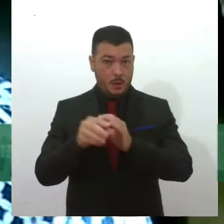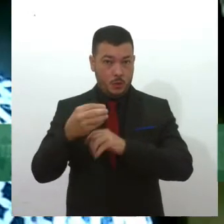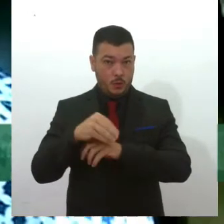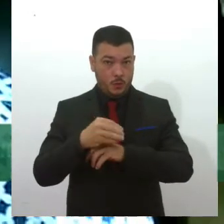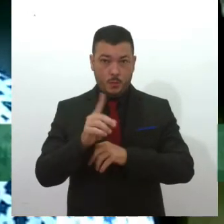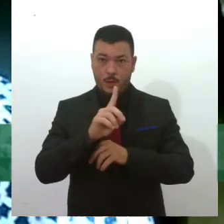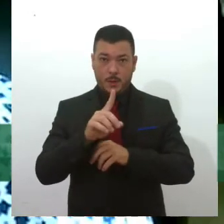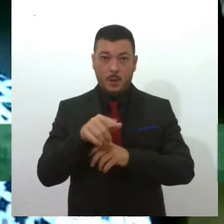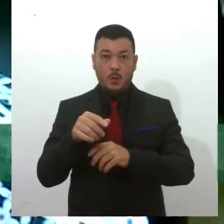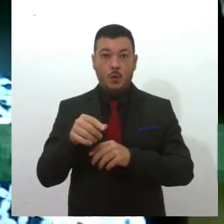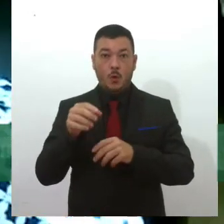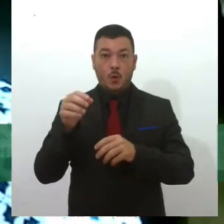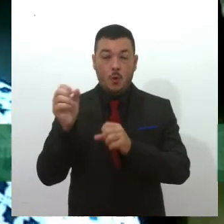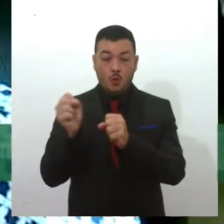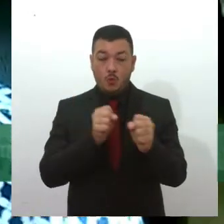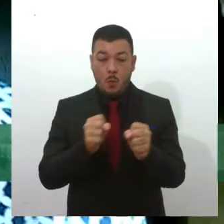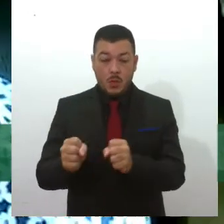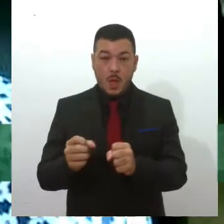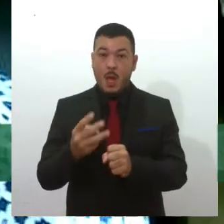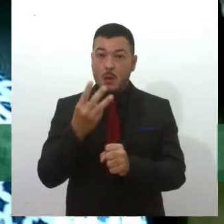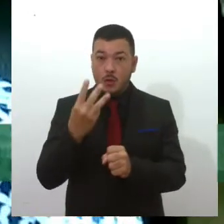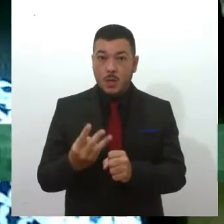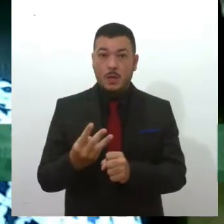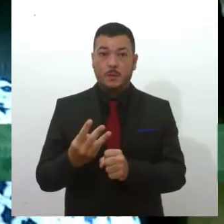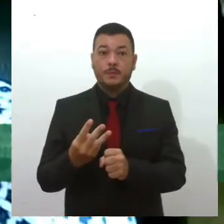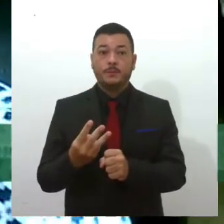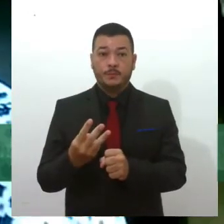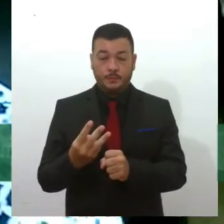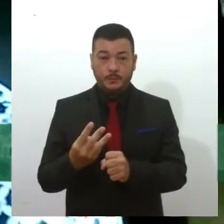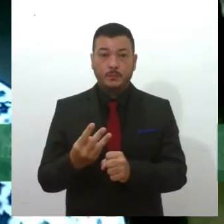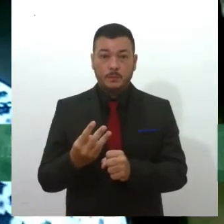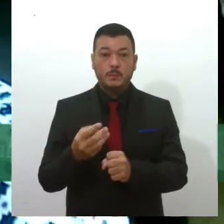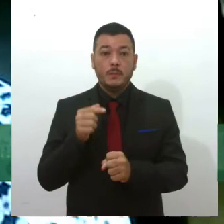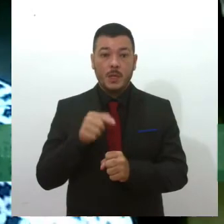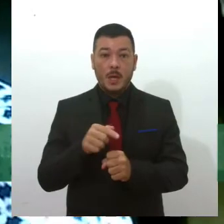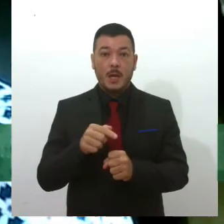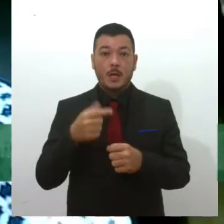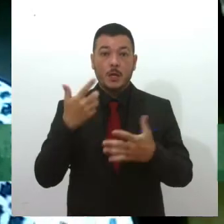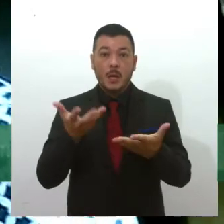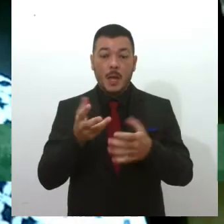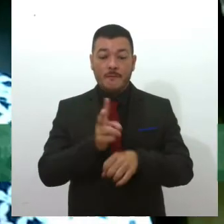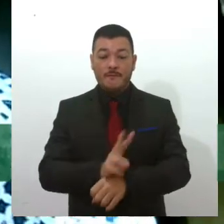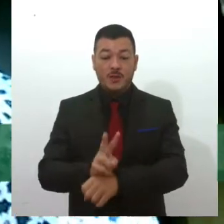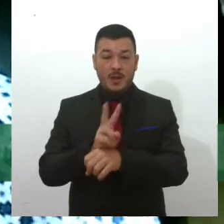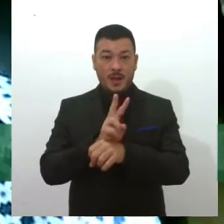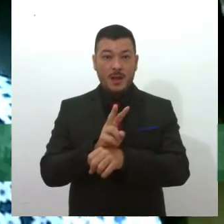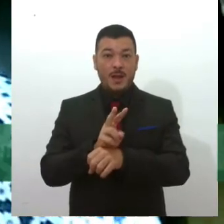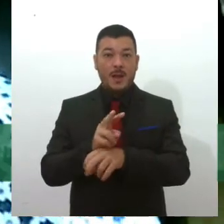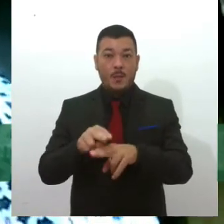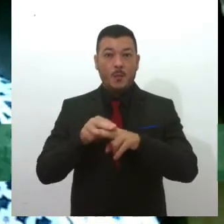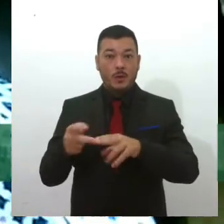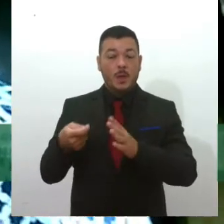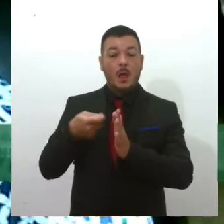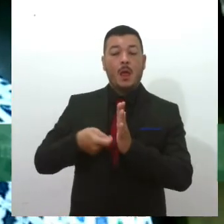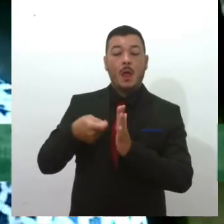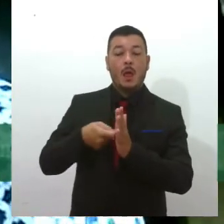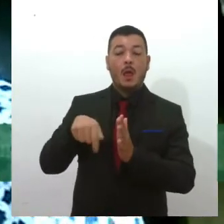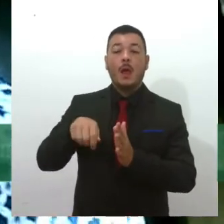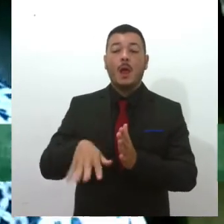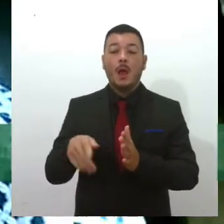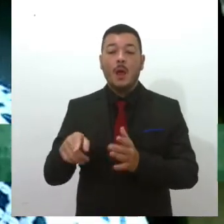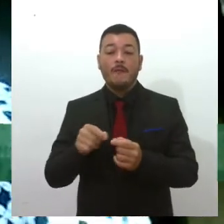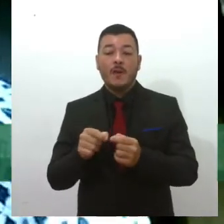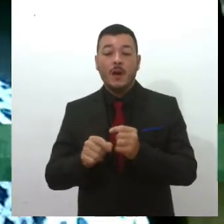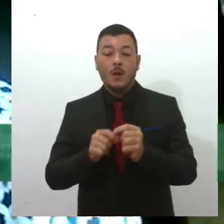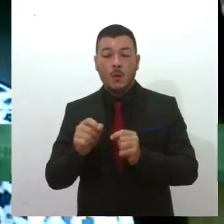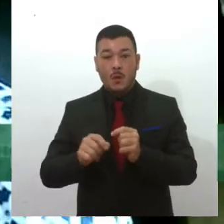poderes não cumprem a lei de acesso à informação, não são transparentes, porque eles não querem ser fiscalizados, eles não querem ser cobrados, eles querem fazer as